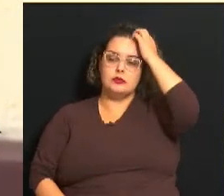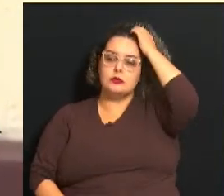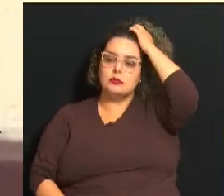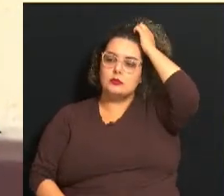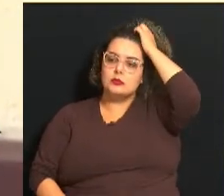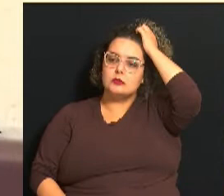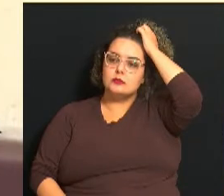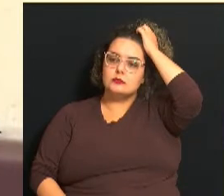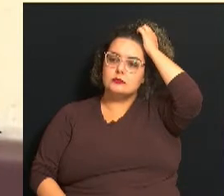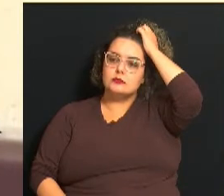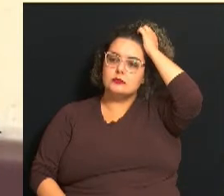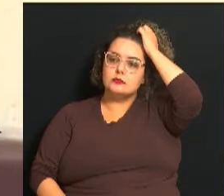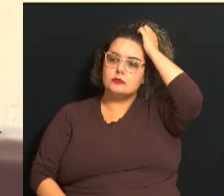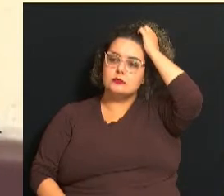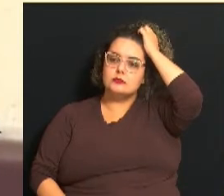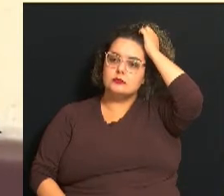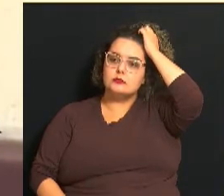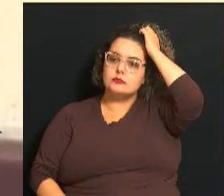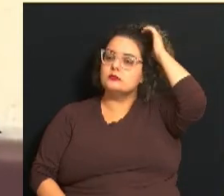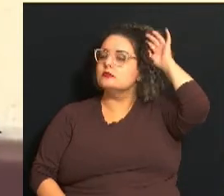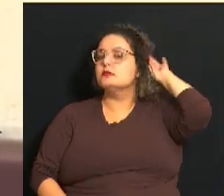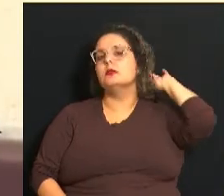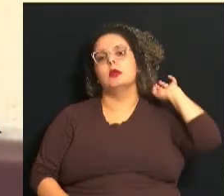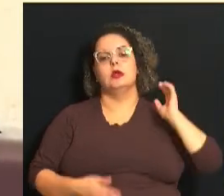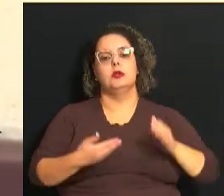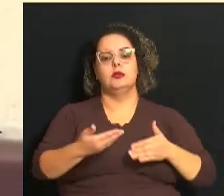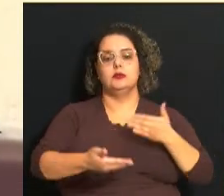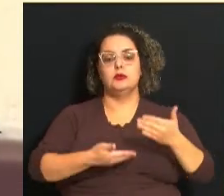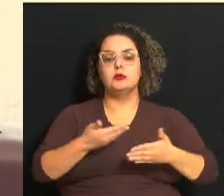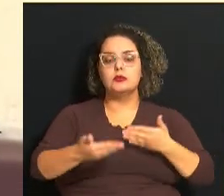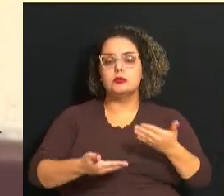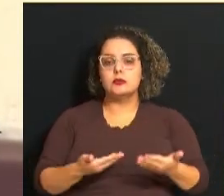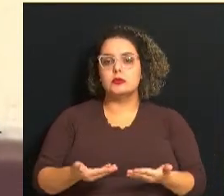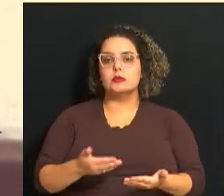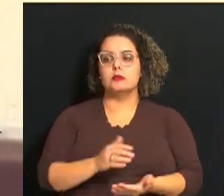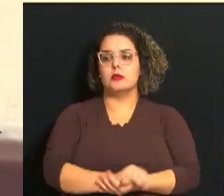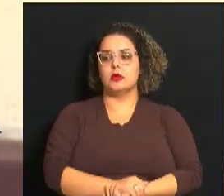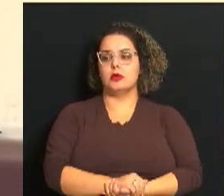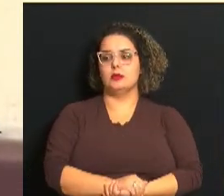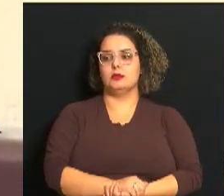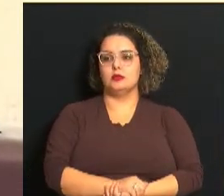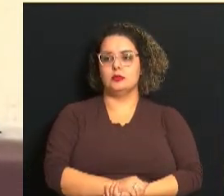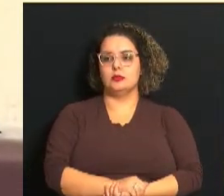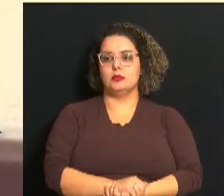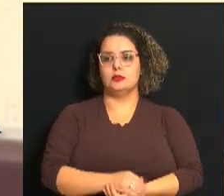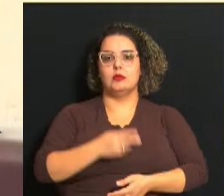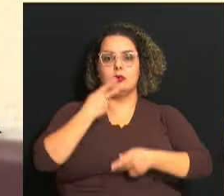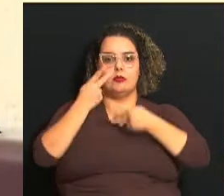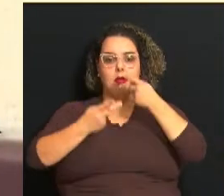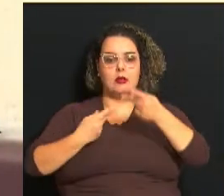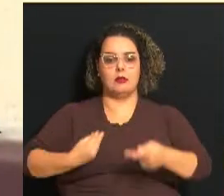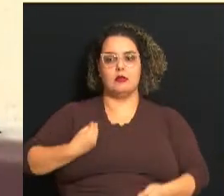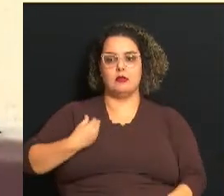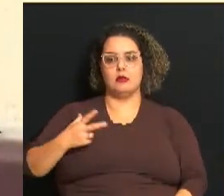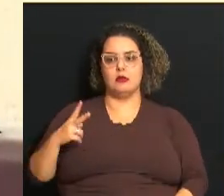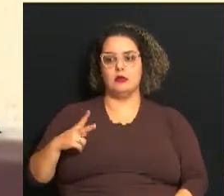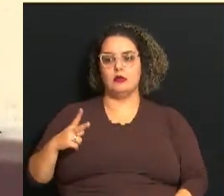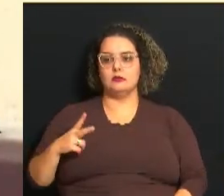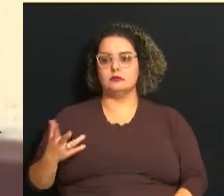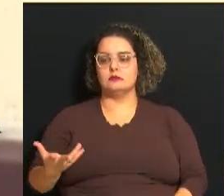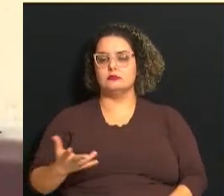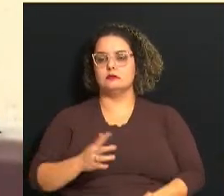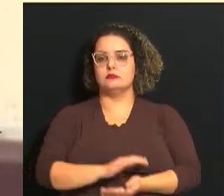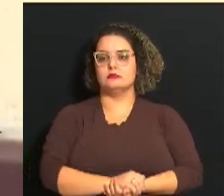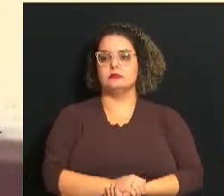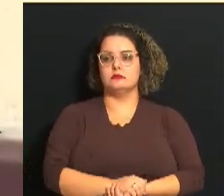do tratamento da questão é de falar da vida pessoal né de